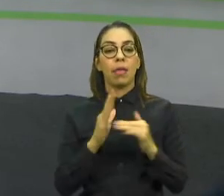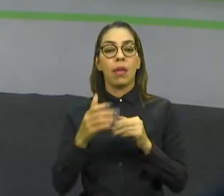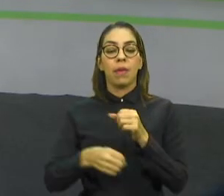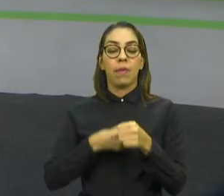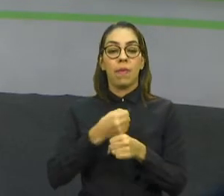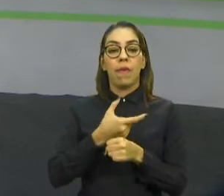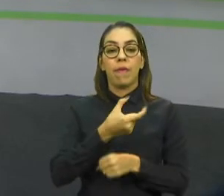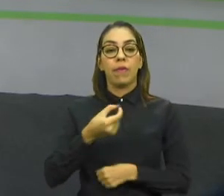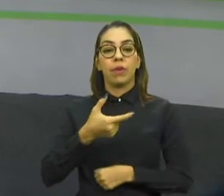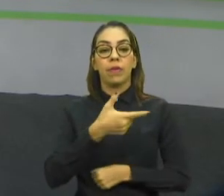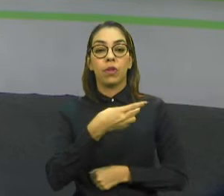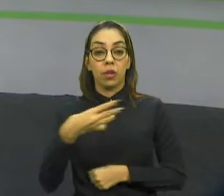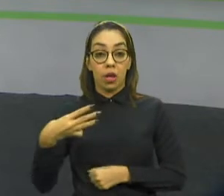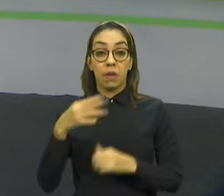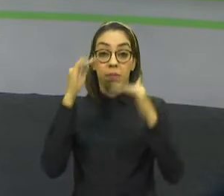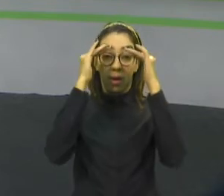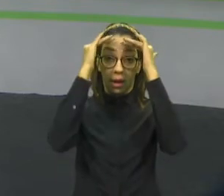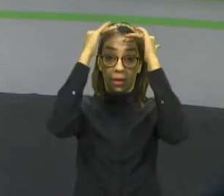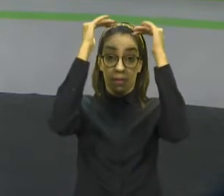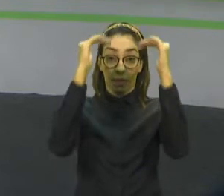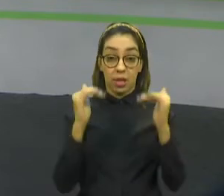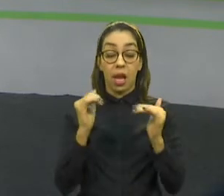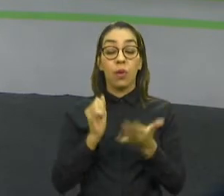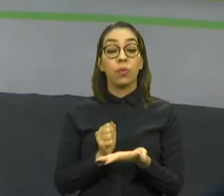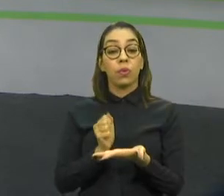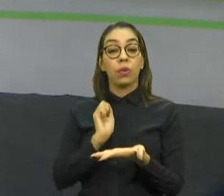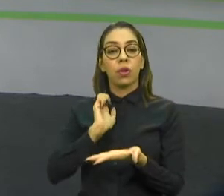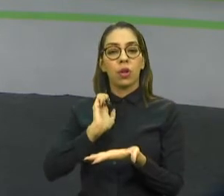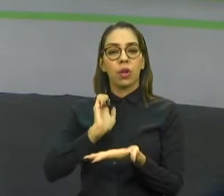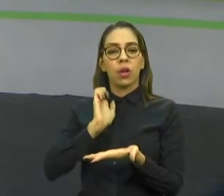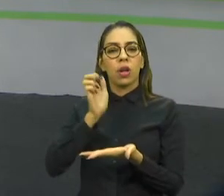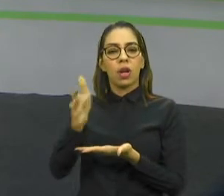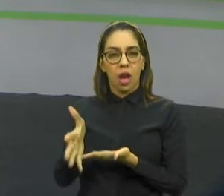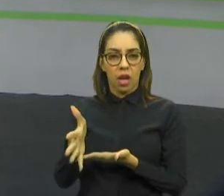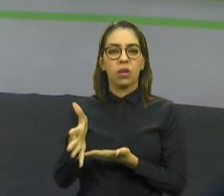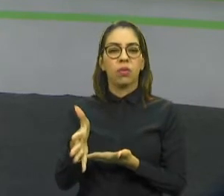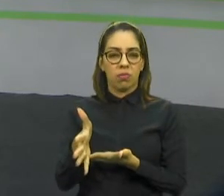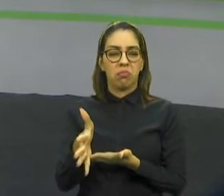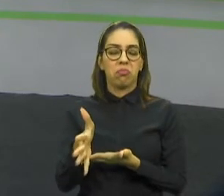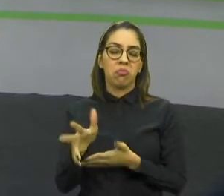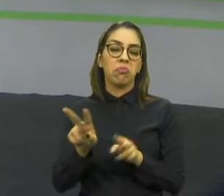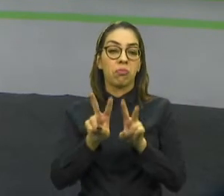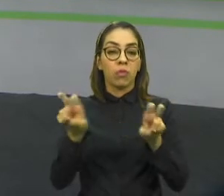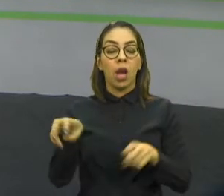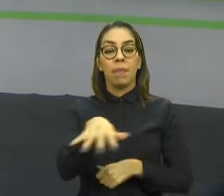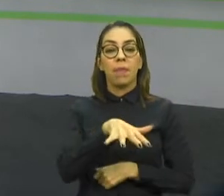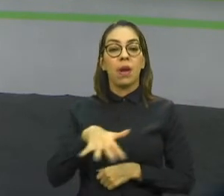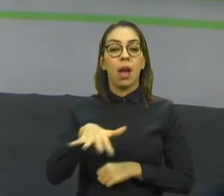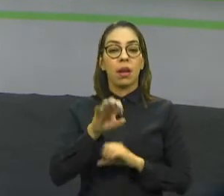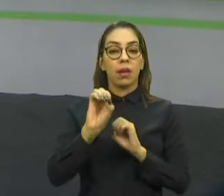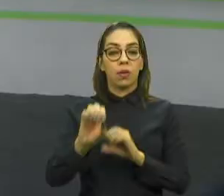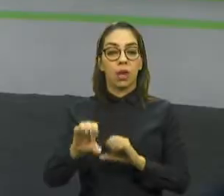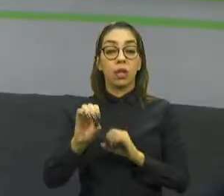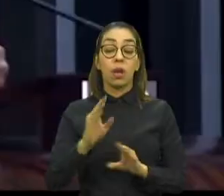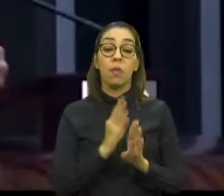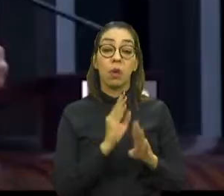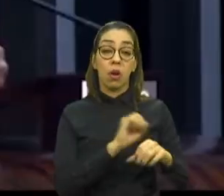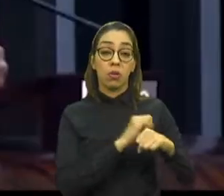com a educação, que deixaram de ser feitos entre 2020 e 2021 por causa da